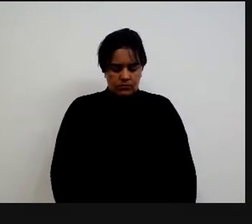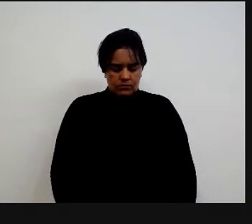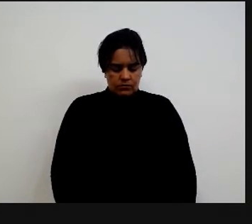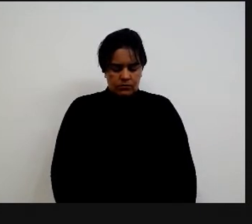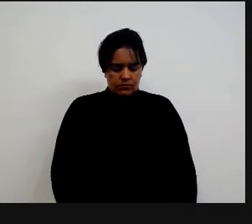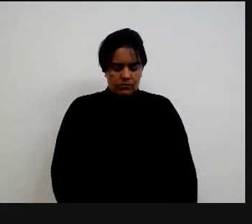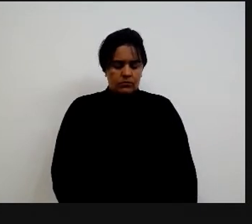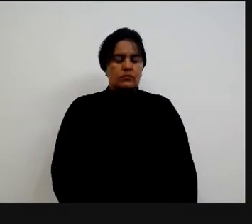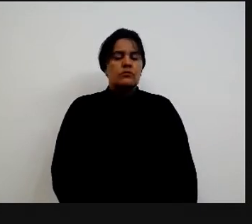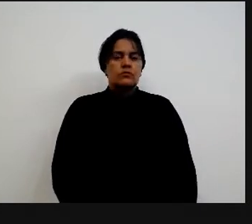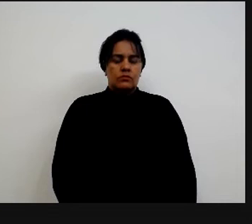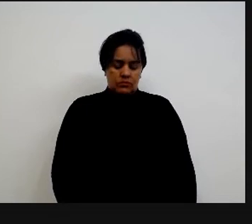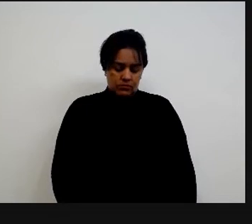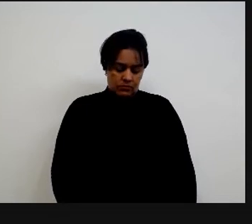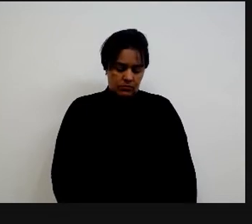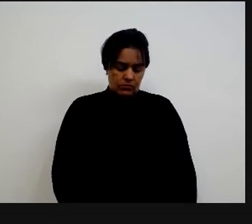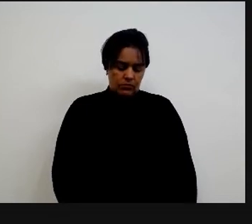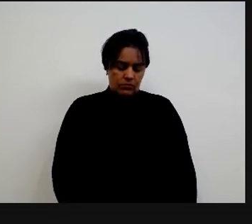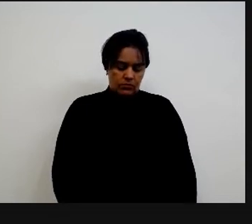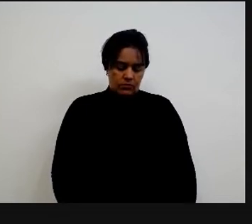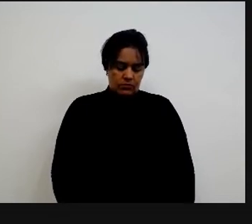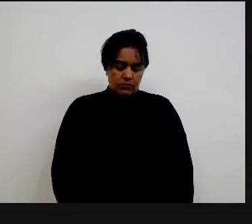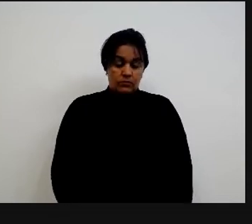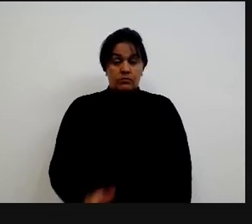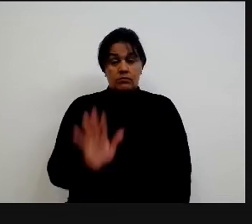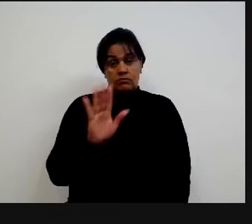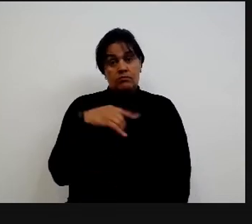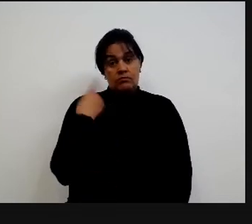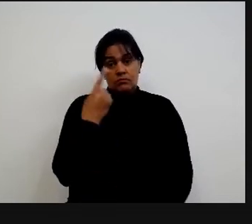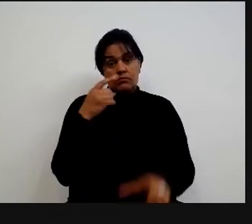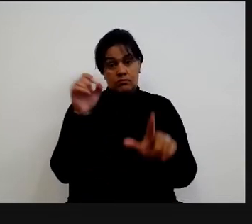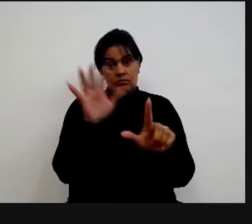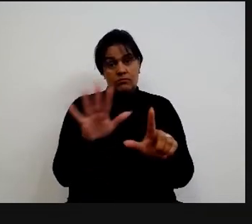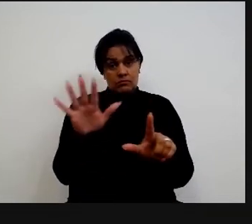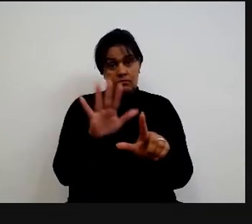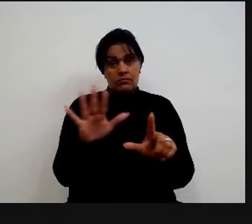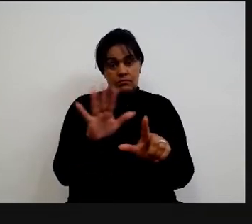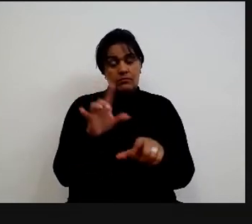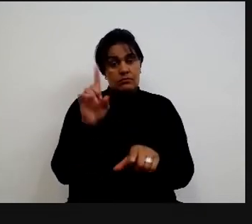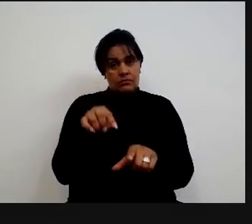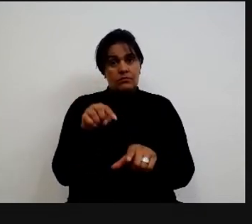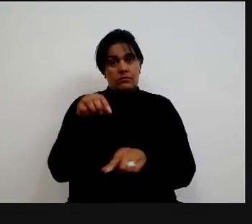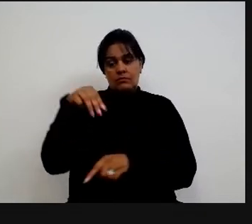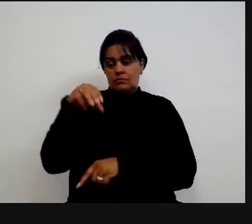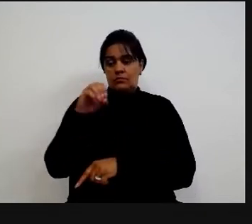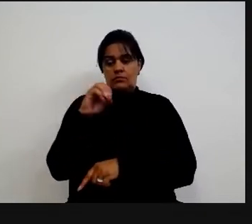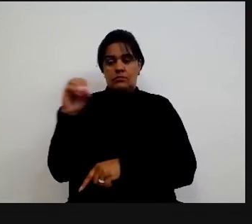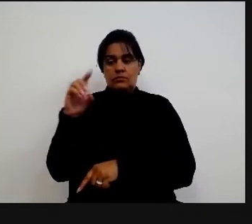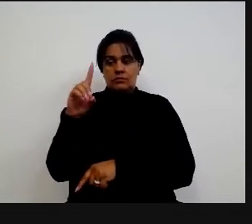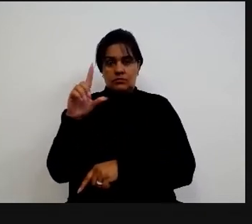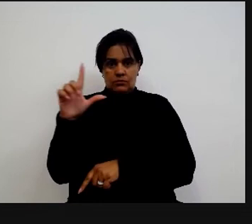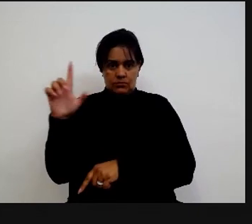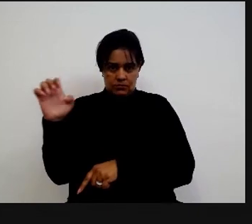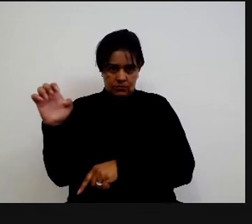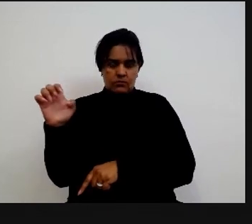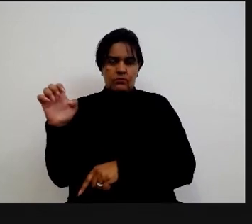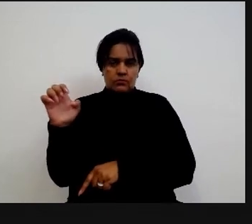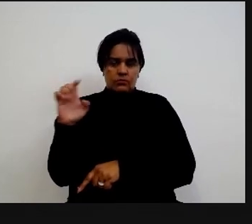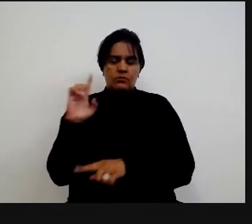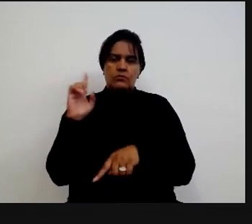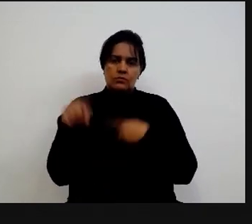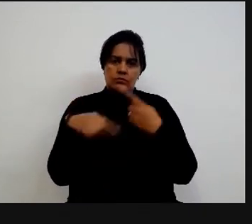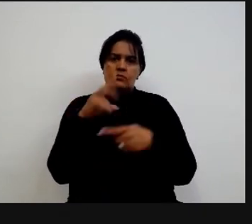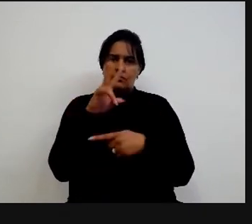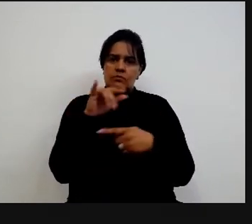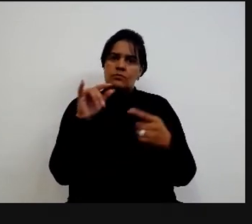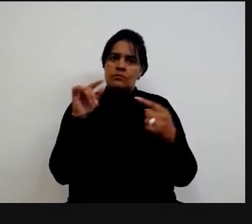Moodle, e até pela facilidade de adaptação e de quando a gente vai fazer a compatibilidade com outras